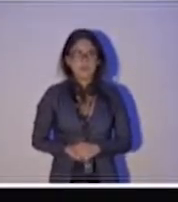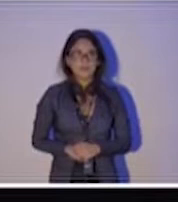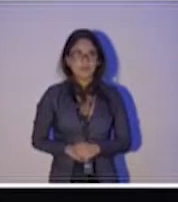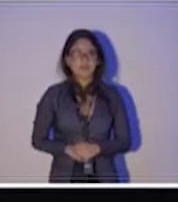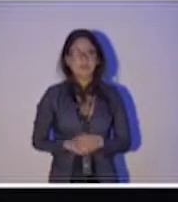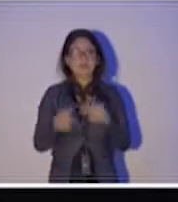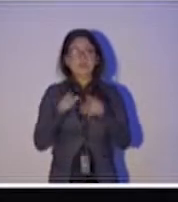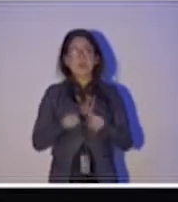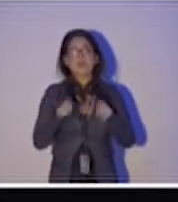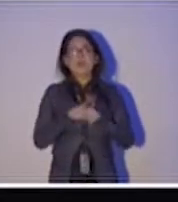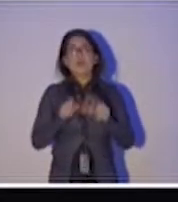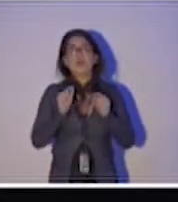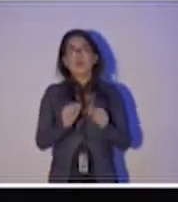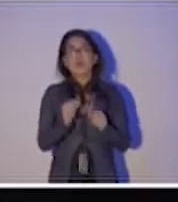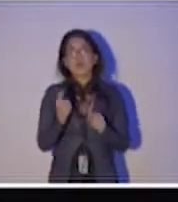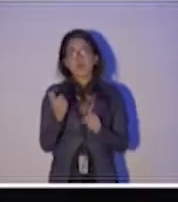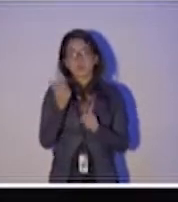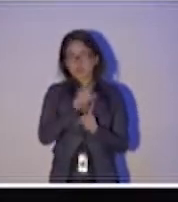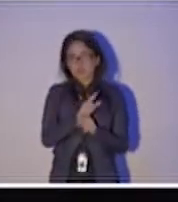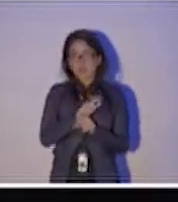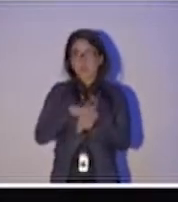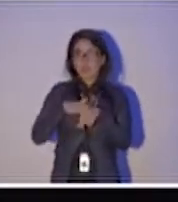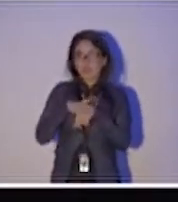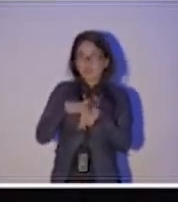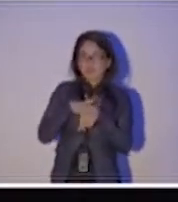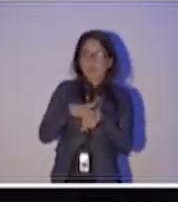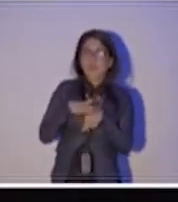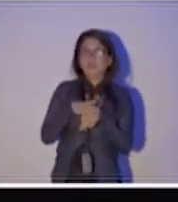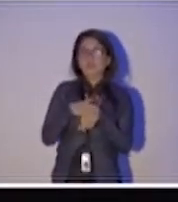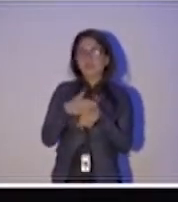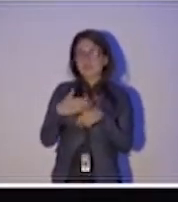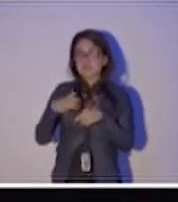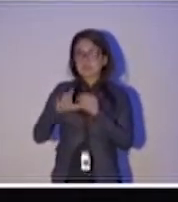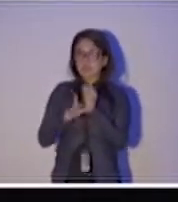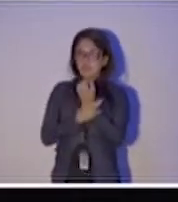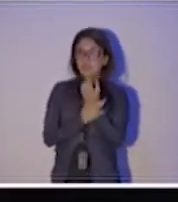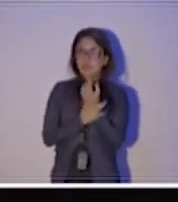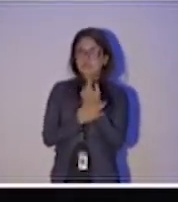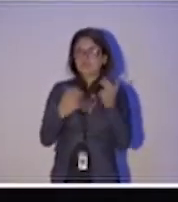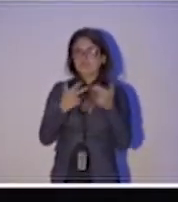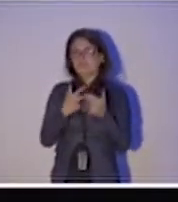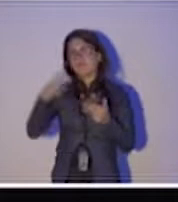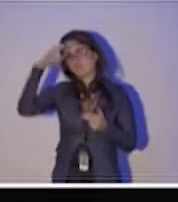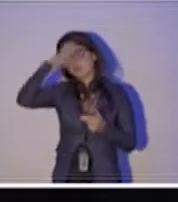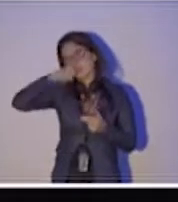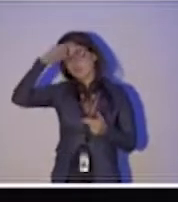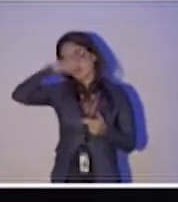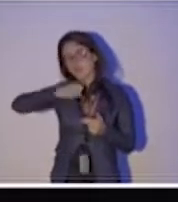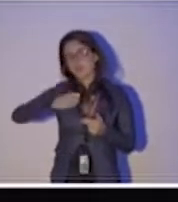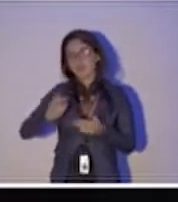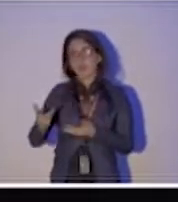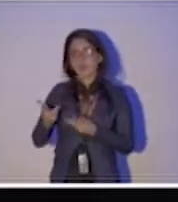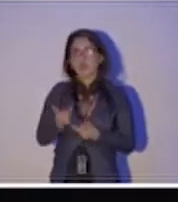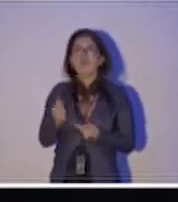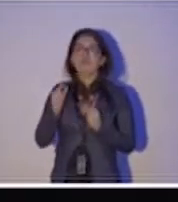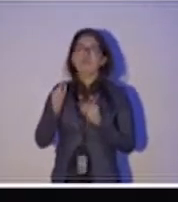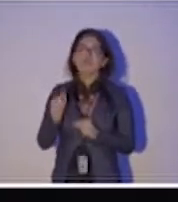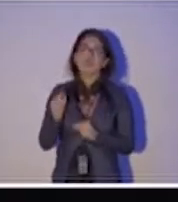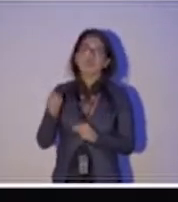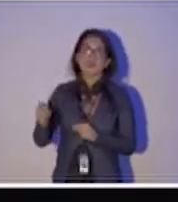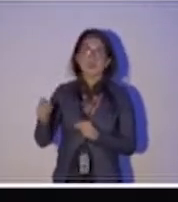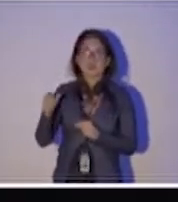para mediar esta conversa, garantindo boas trocas e aprendizados, eu convido para vir aqui ela, que é diretora de